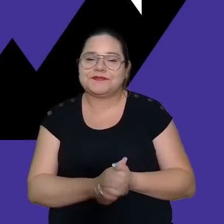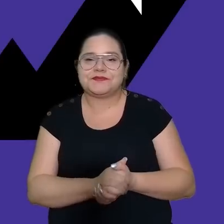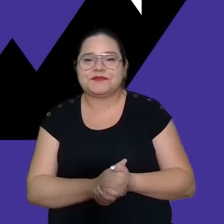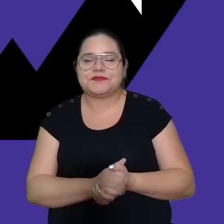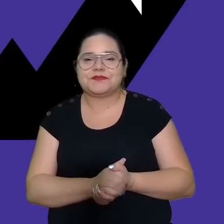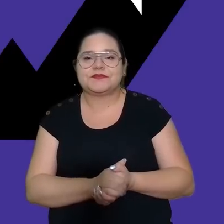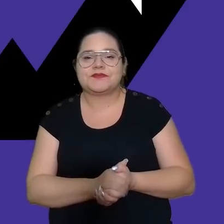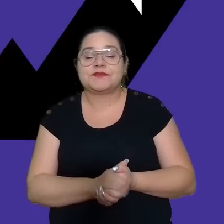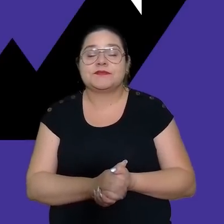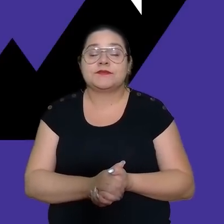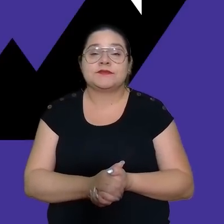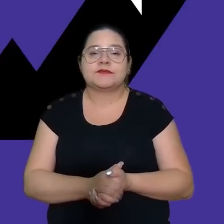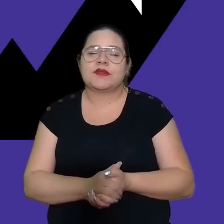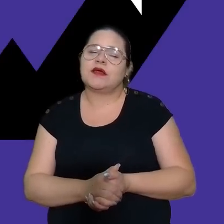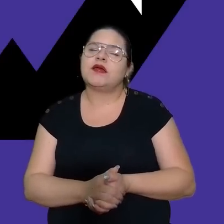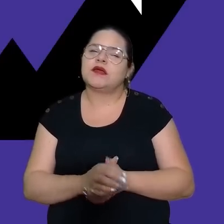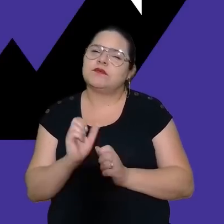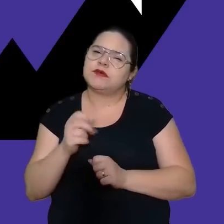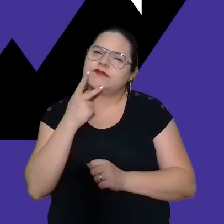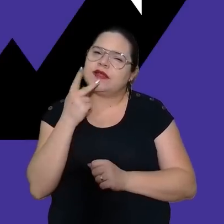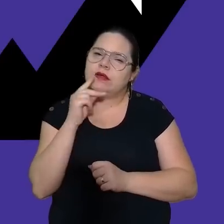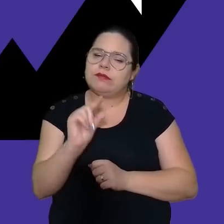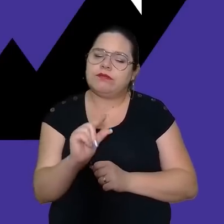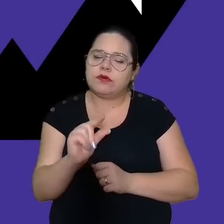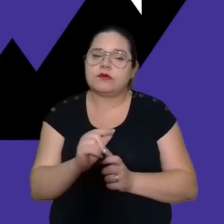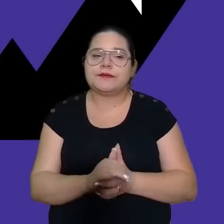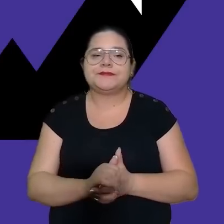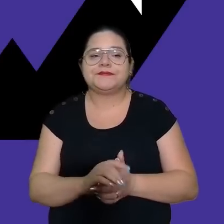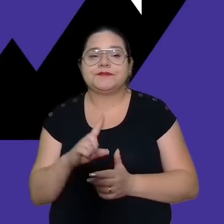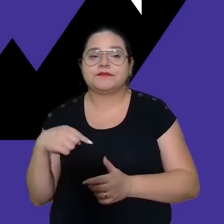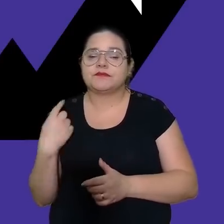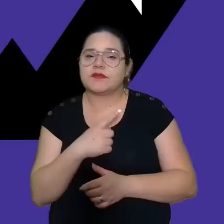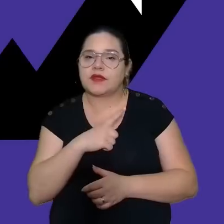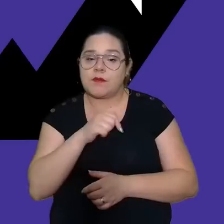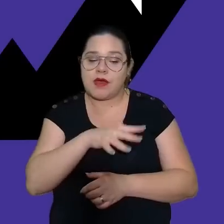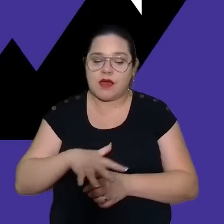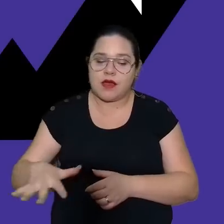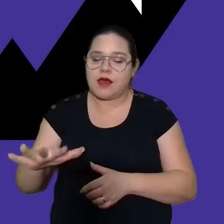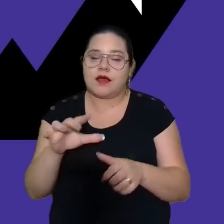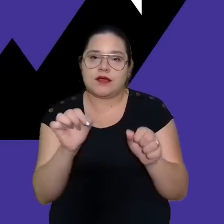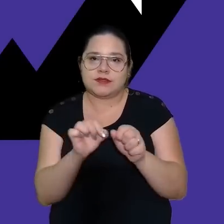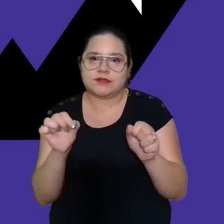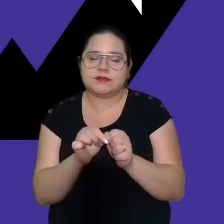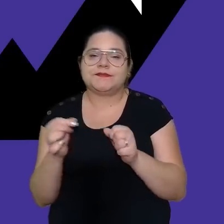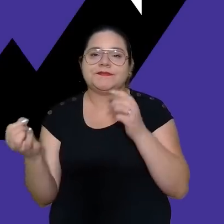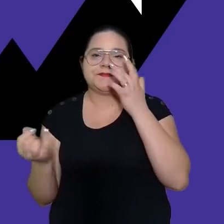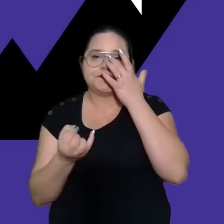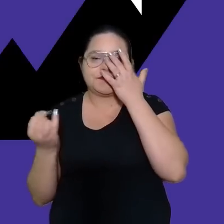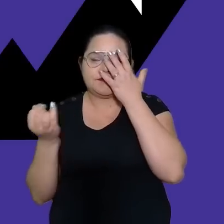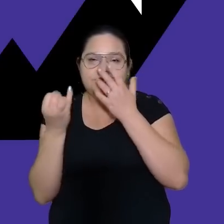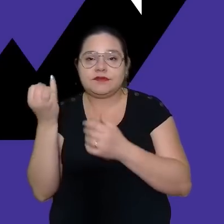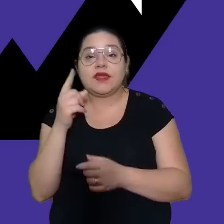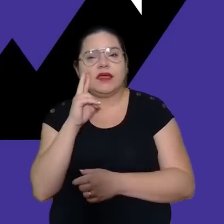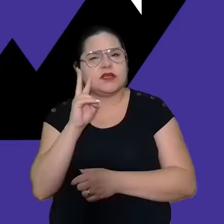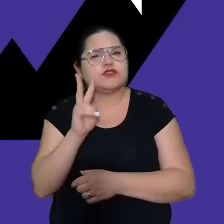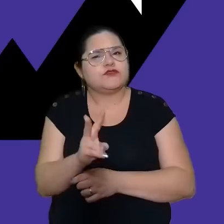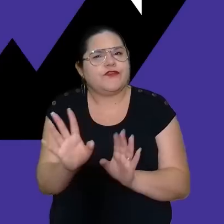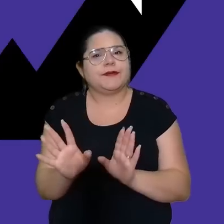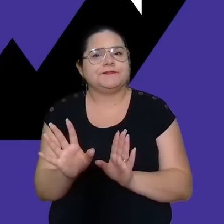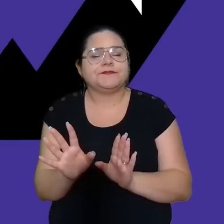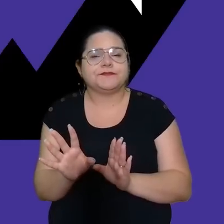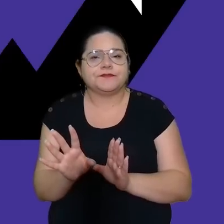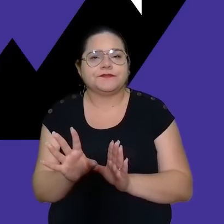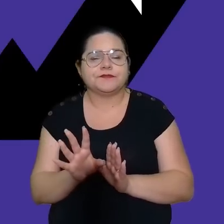Posso comentar alguma coisa? Nós temos uma área de ação importante e vemos isso, né?